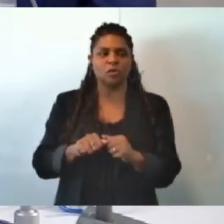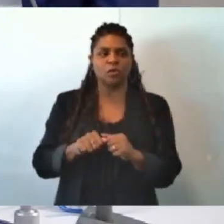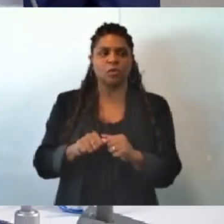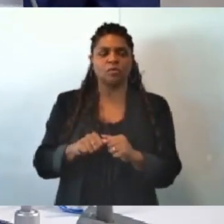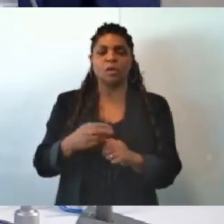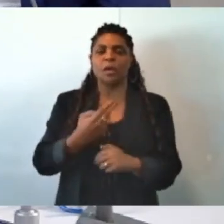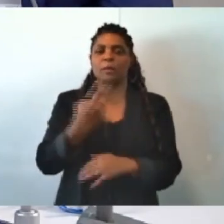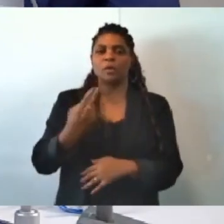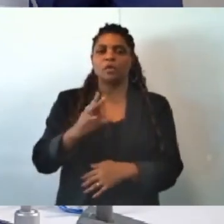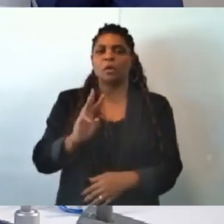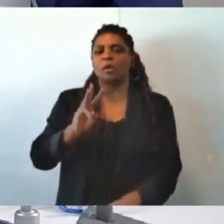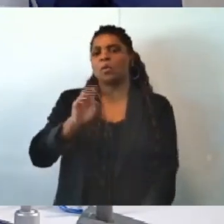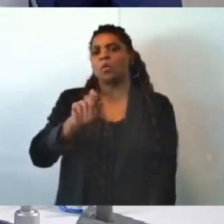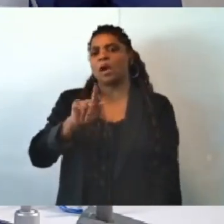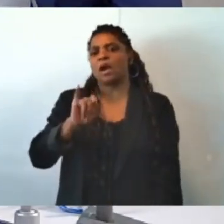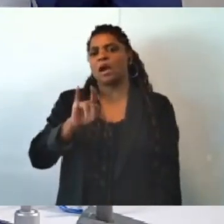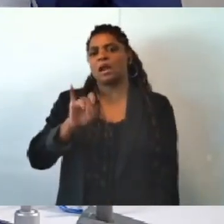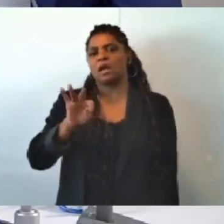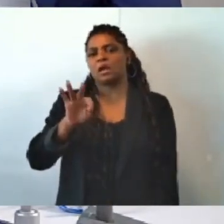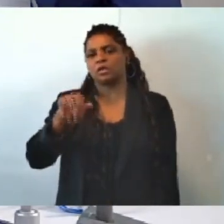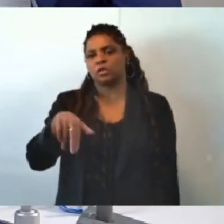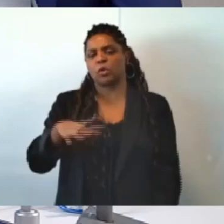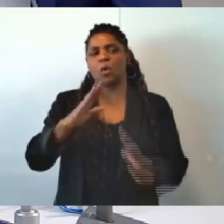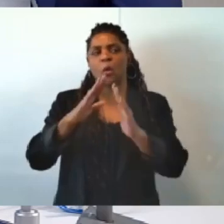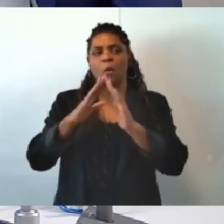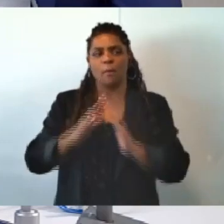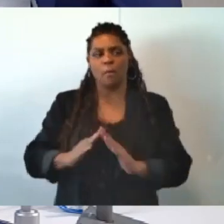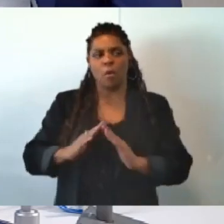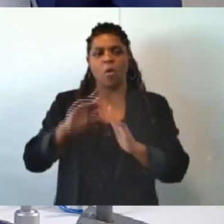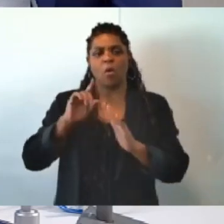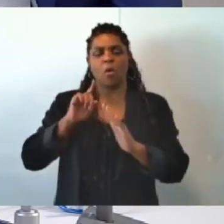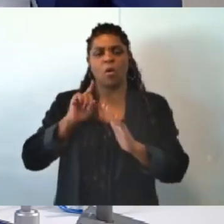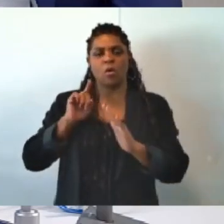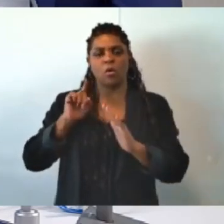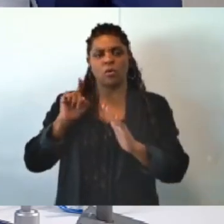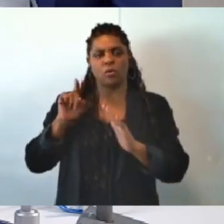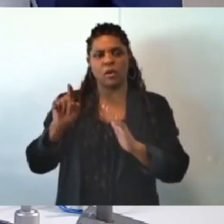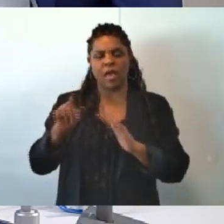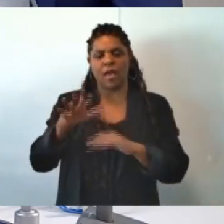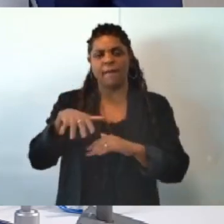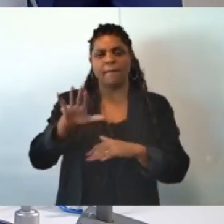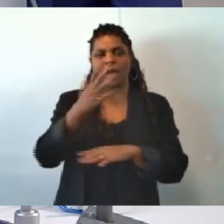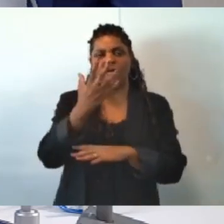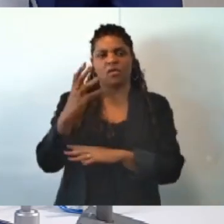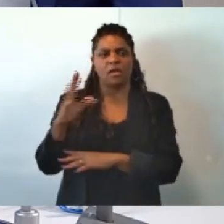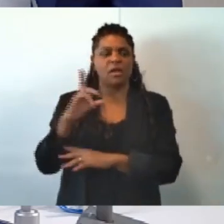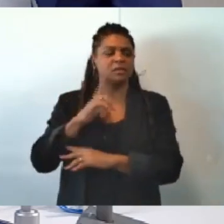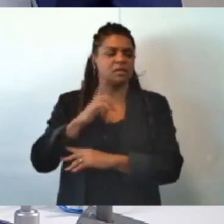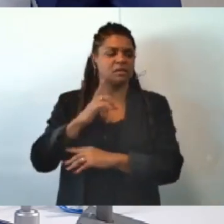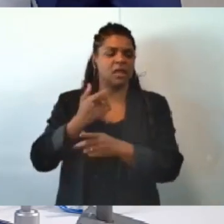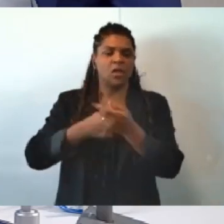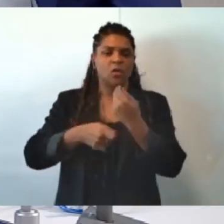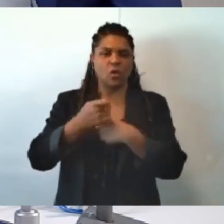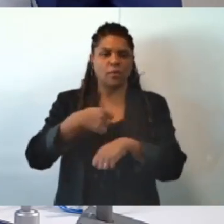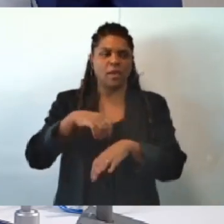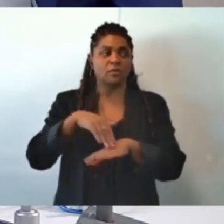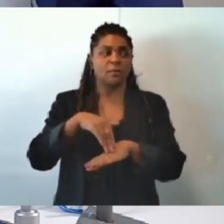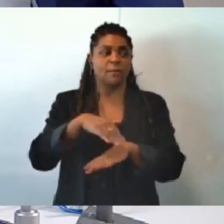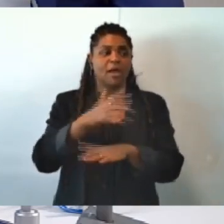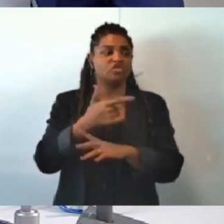Wellington, sou morador e comerciante do bairro Floresta há mais de 20 anos. Agradeço